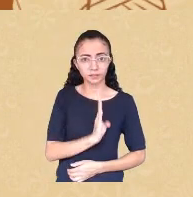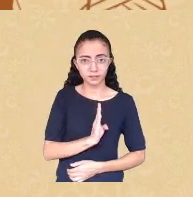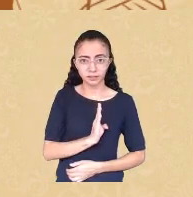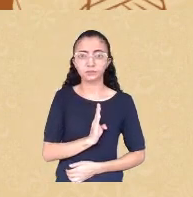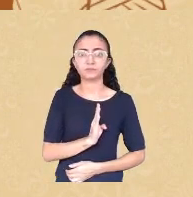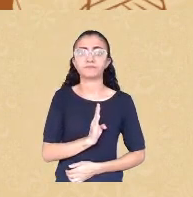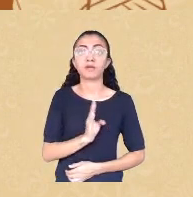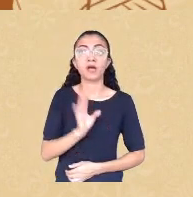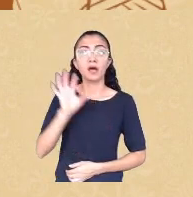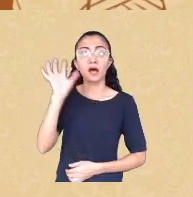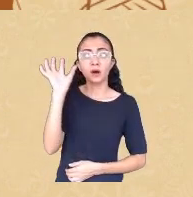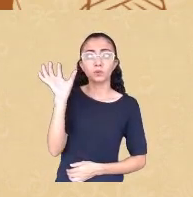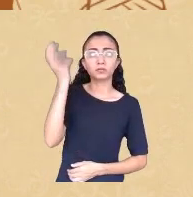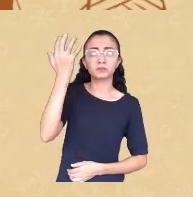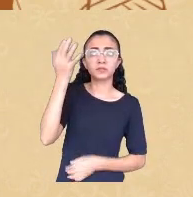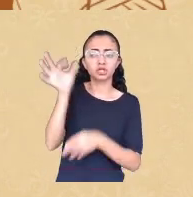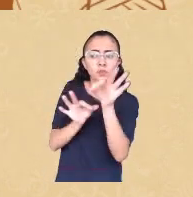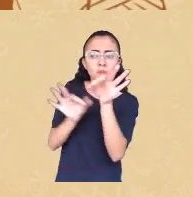não foram